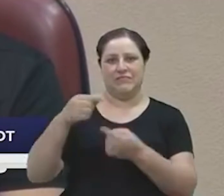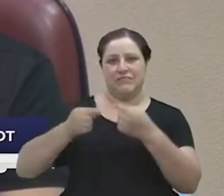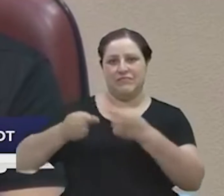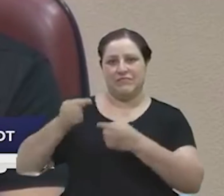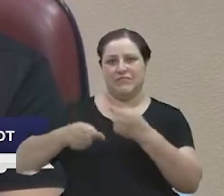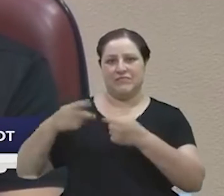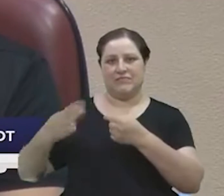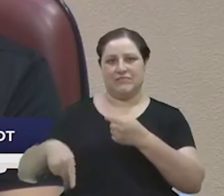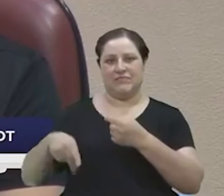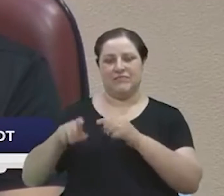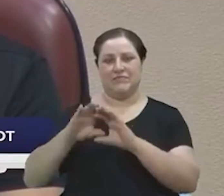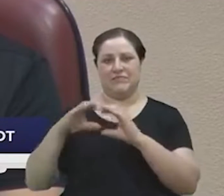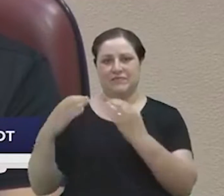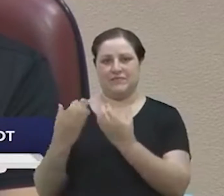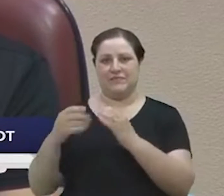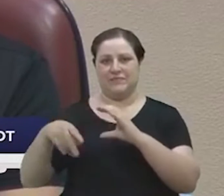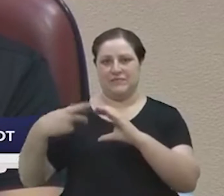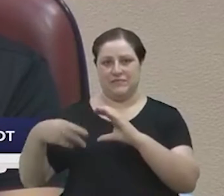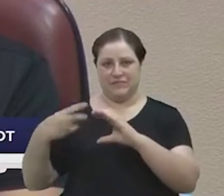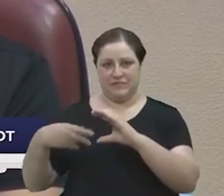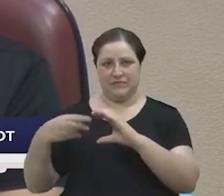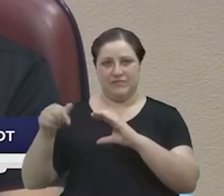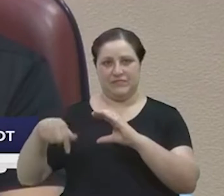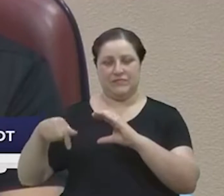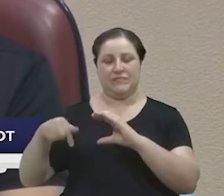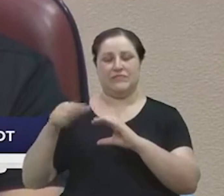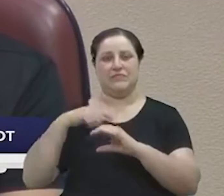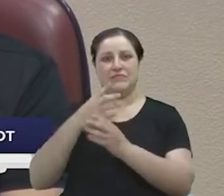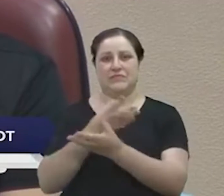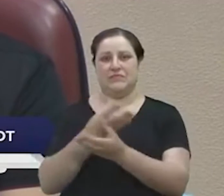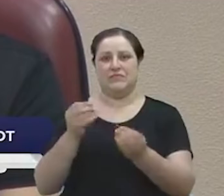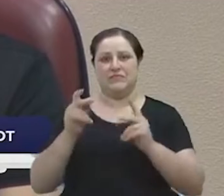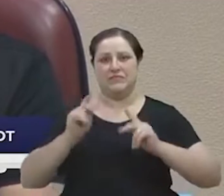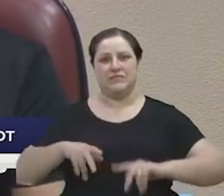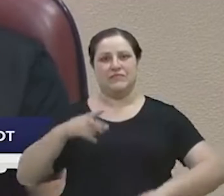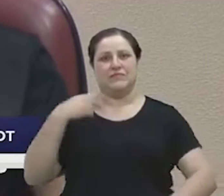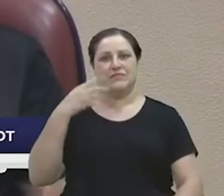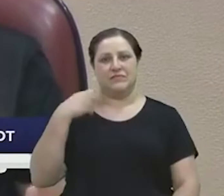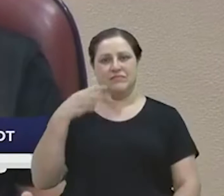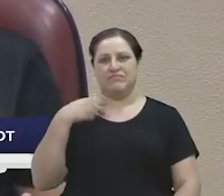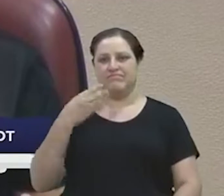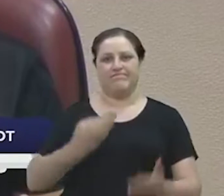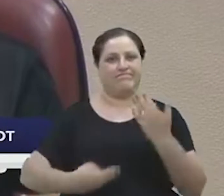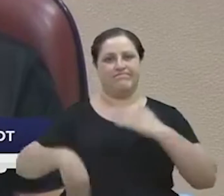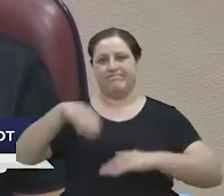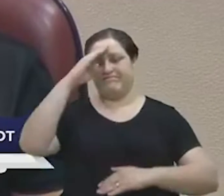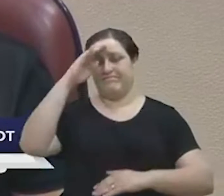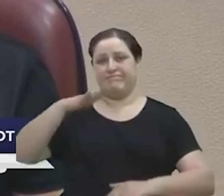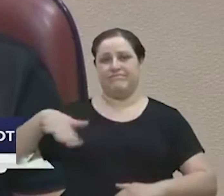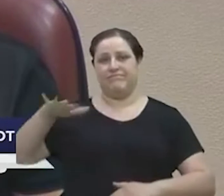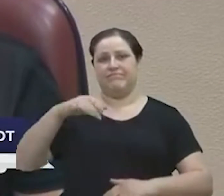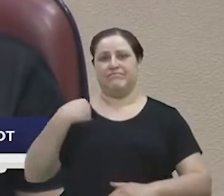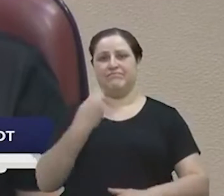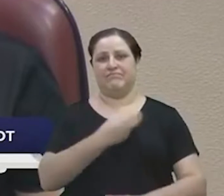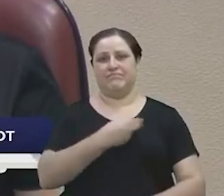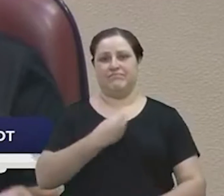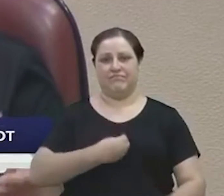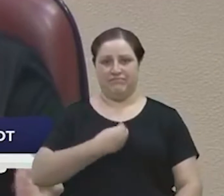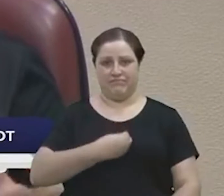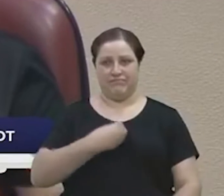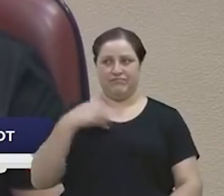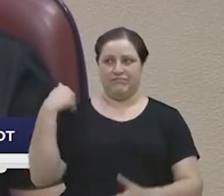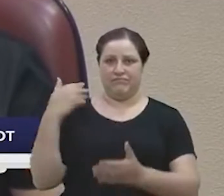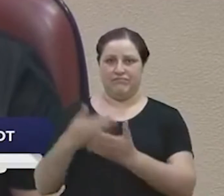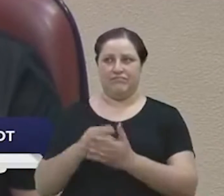nossa Câmara de Vereadores. Diversos parlamentares indignados com a situação que nós estamos vivendo, desde lá